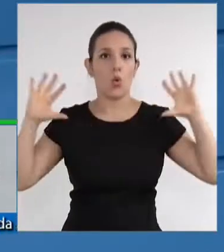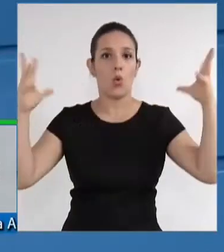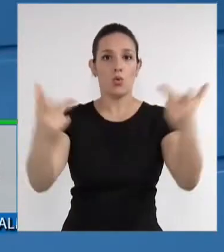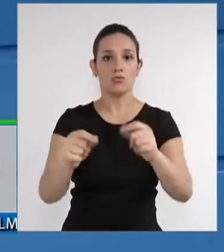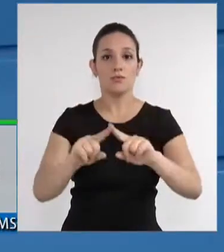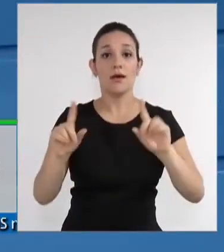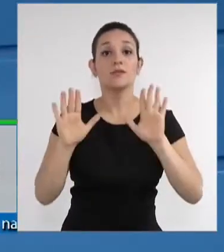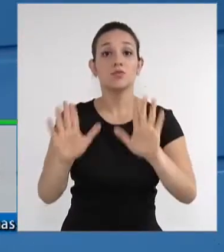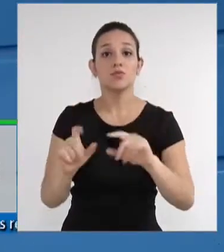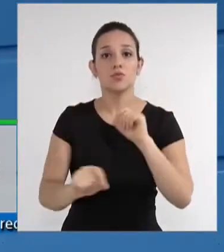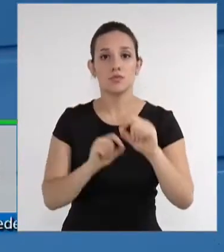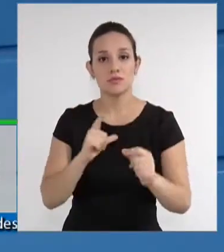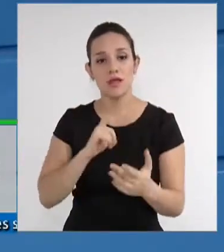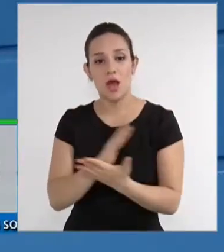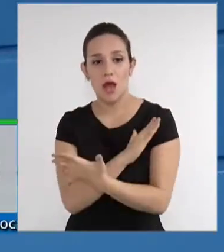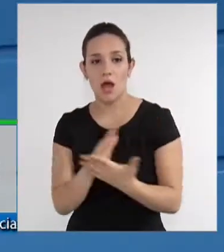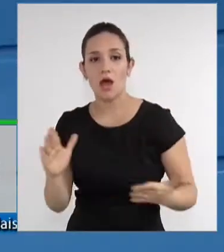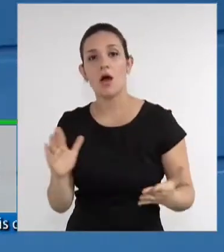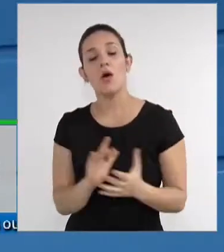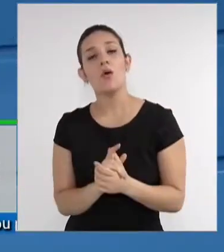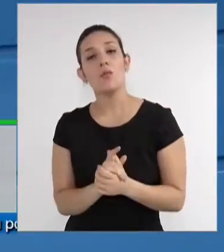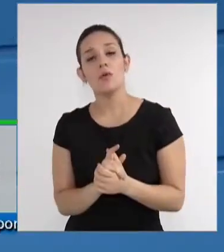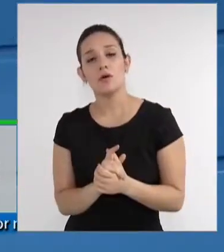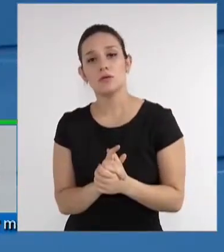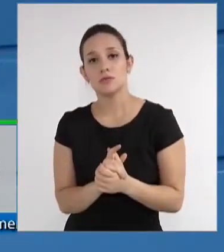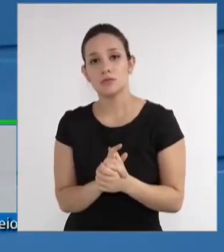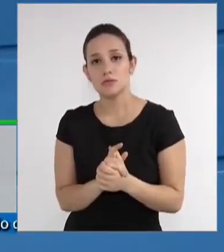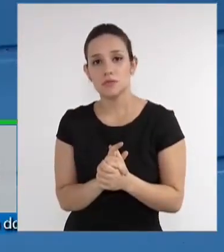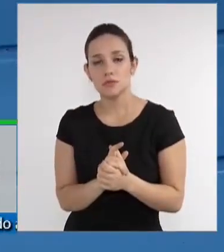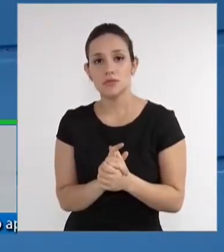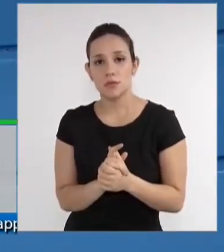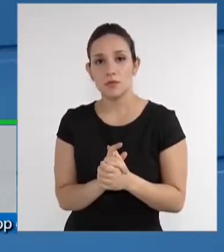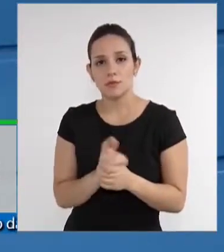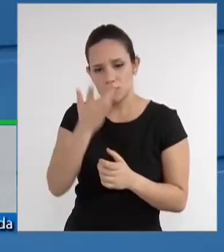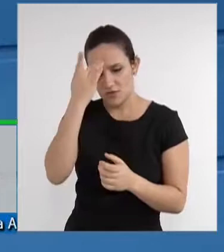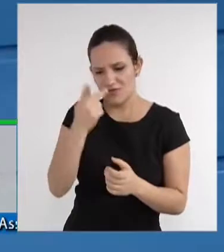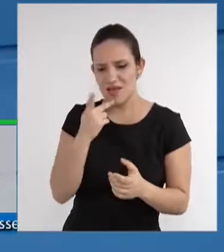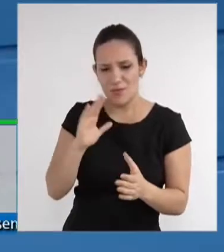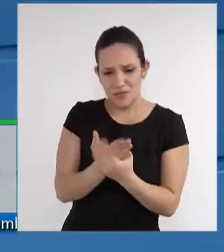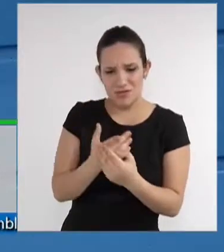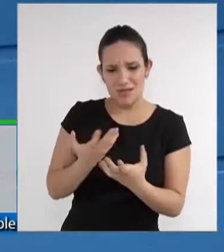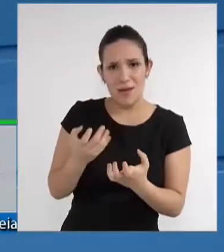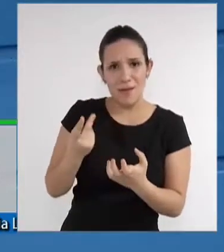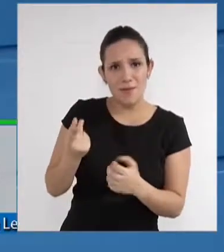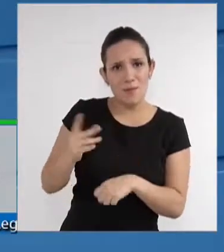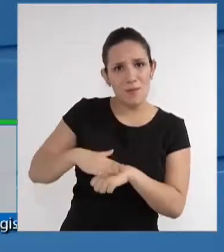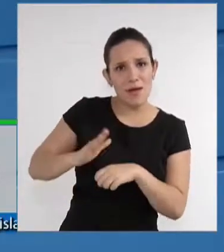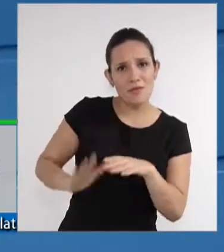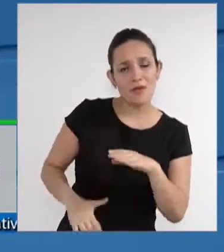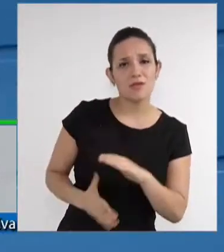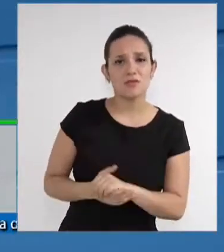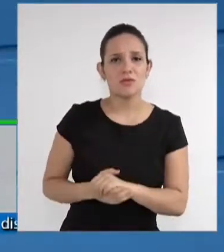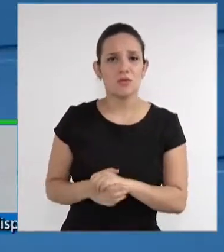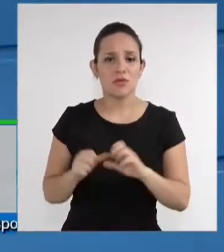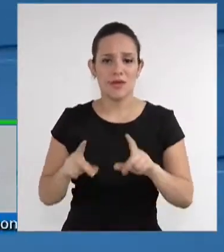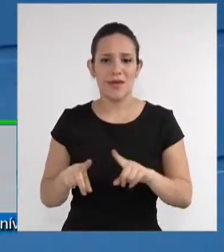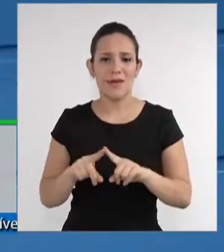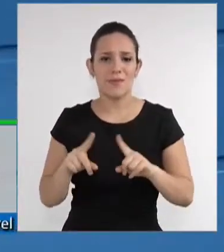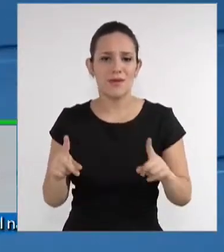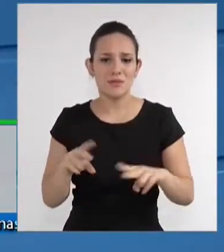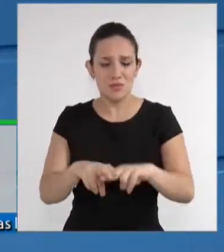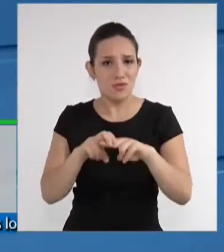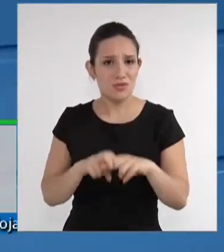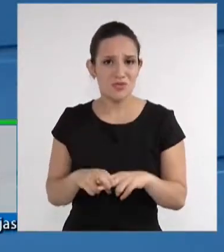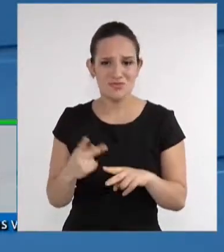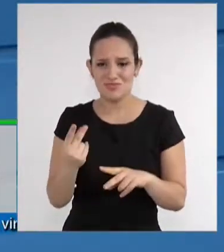em muitos aspectos, mesmo que não haja essa questão de ter esse procedimento, talvez, mas mesmo assim, em função de algumas